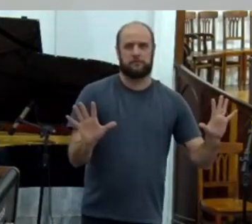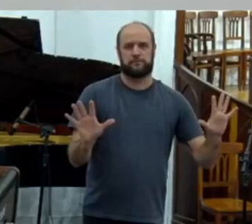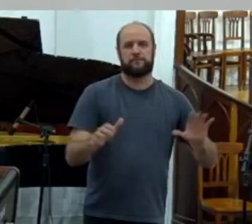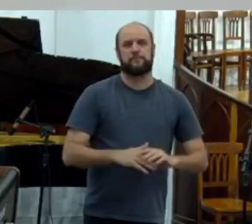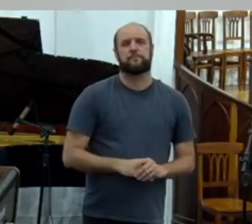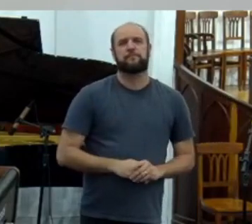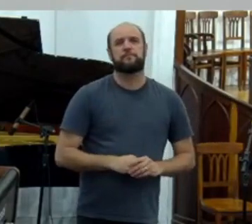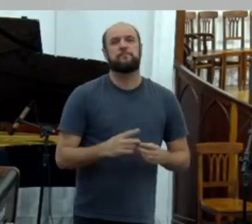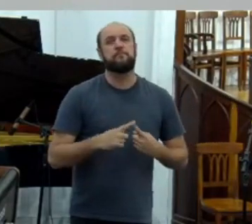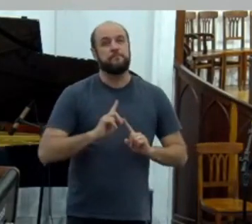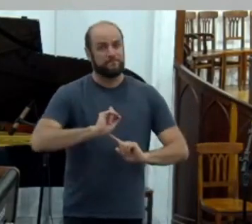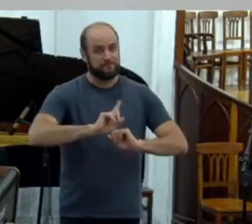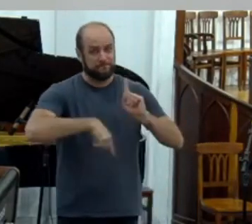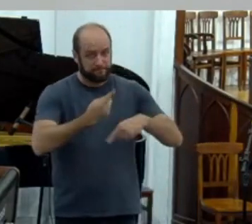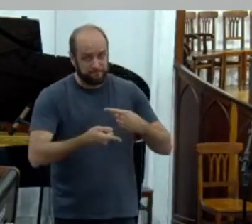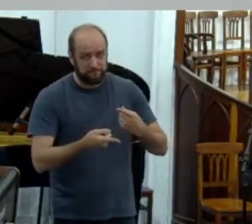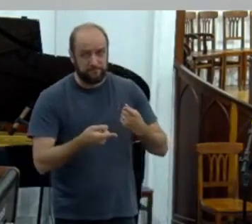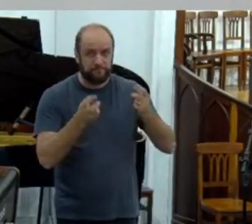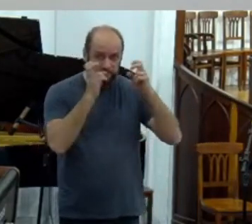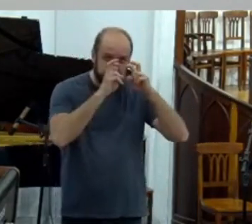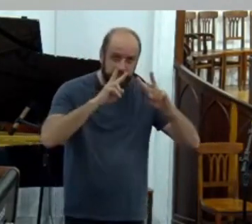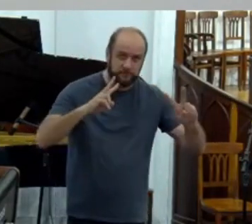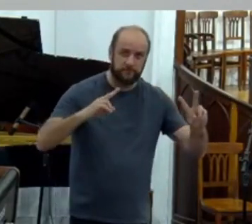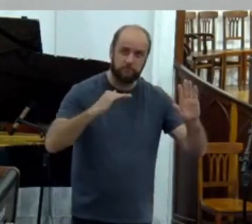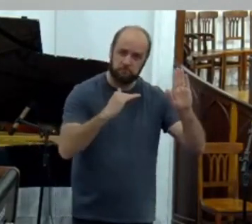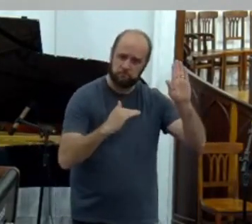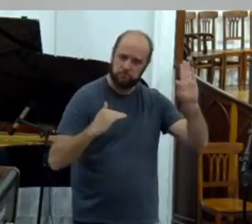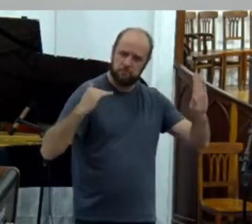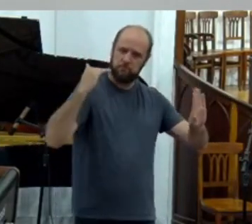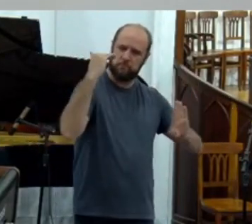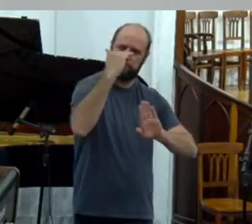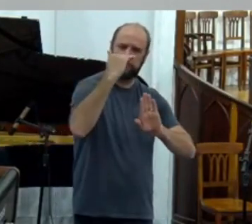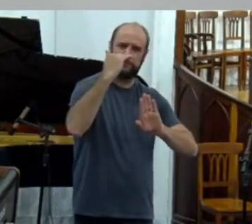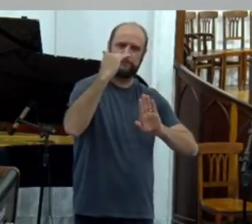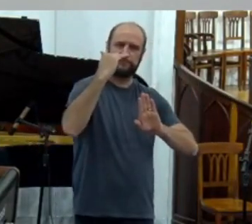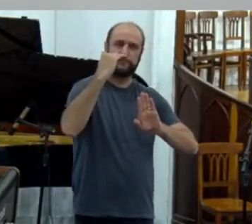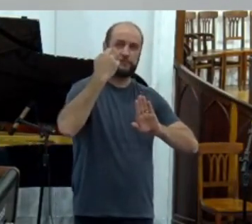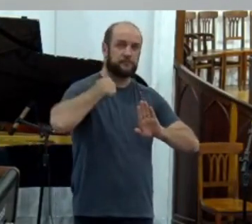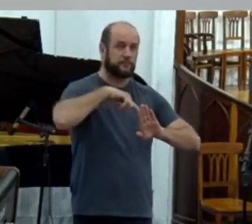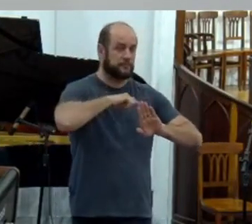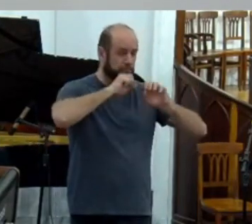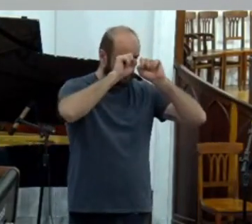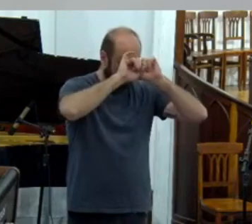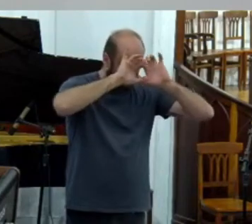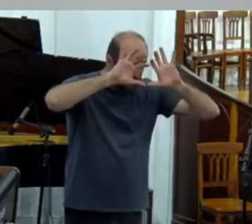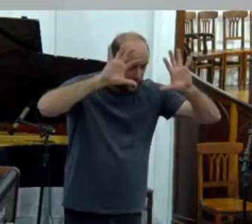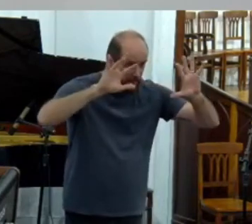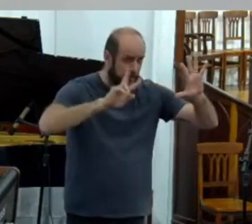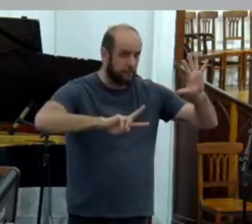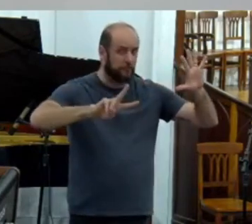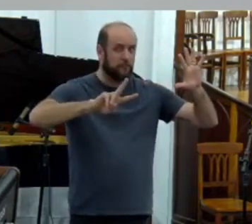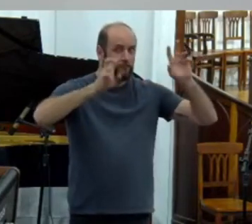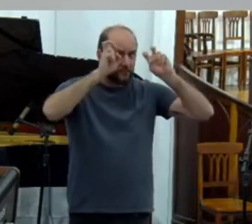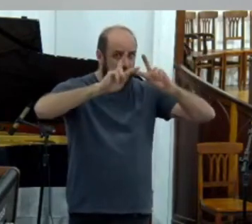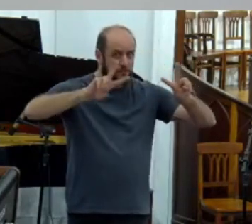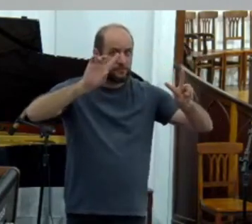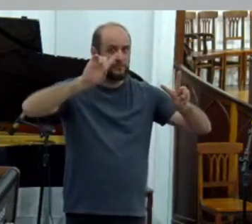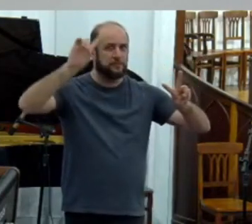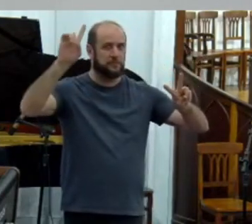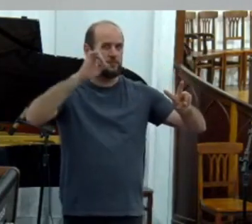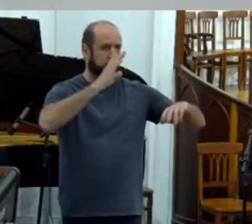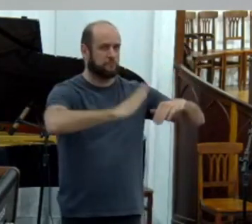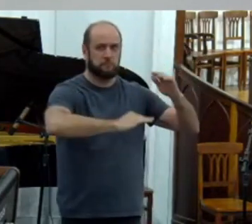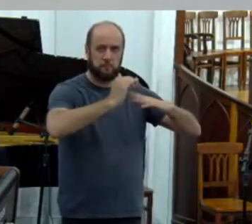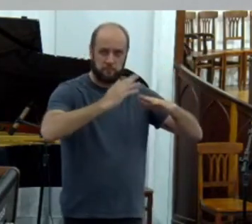sol. Para então nos mostrar a perspectiva de sobre o sol e enxergarmos que as ações